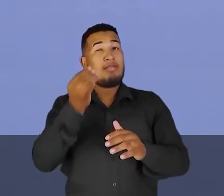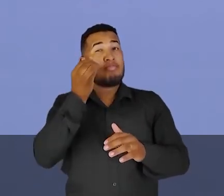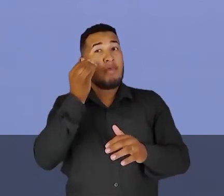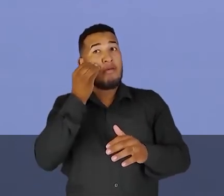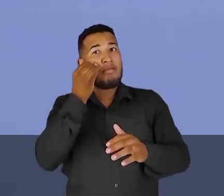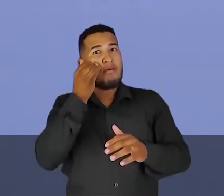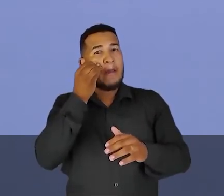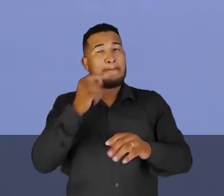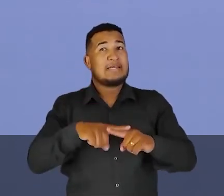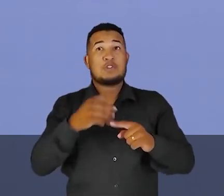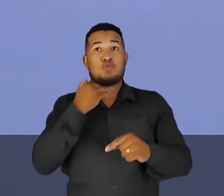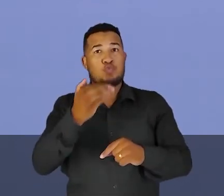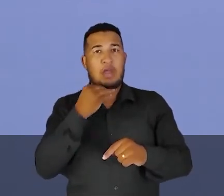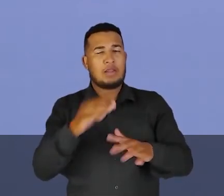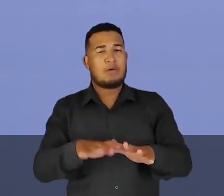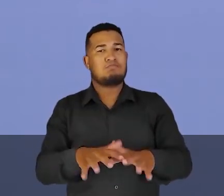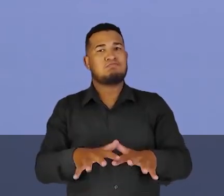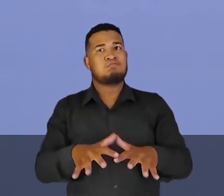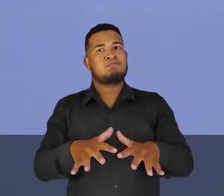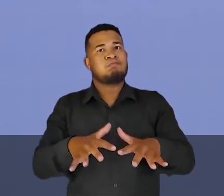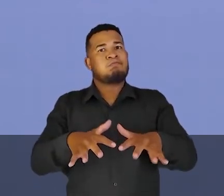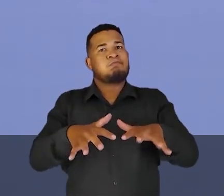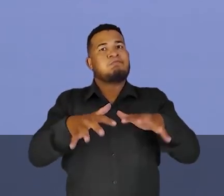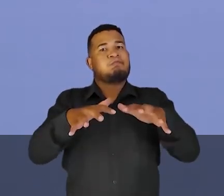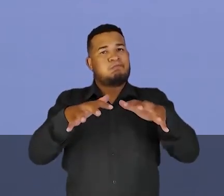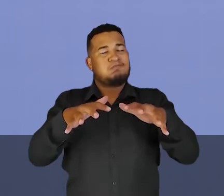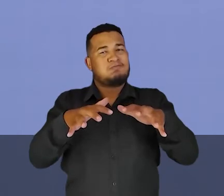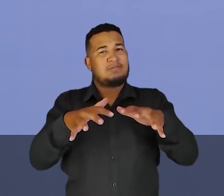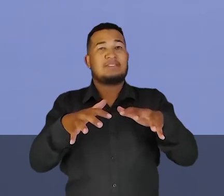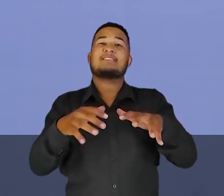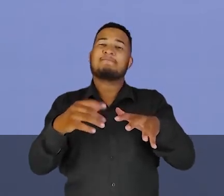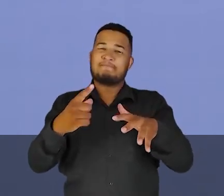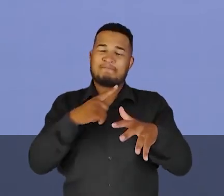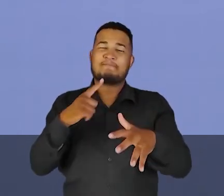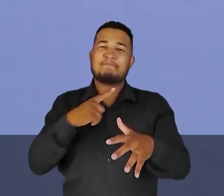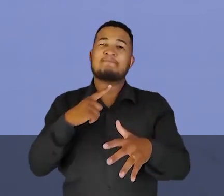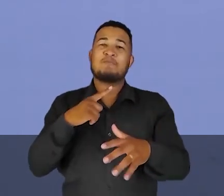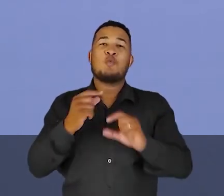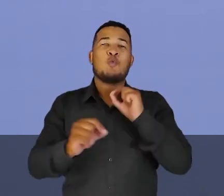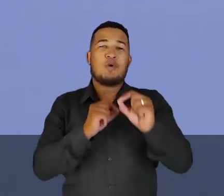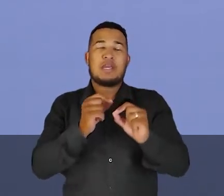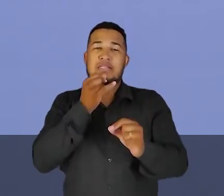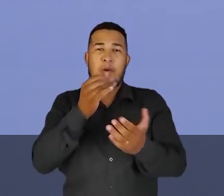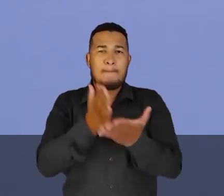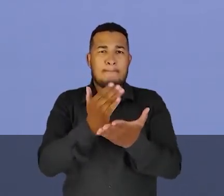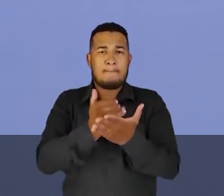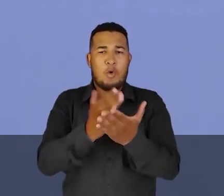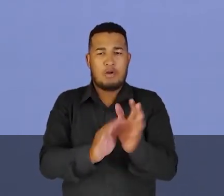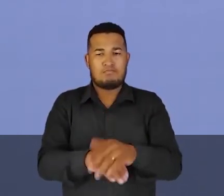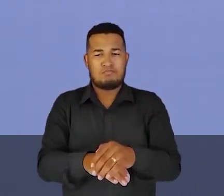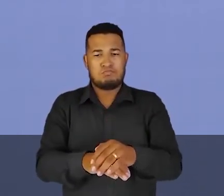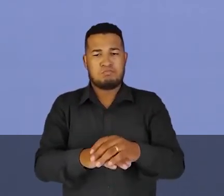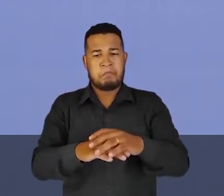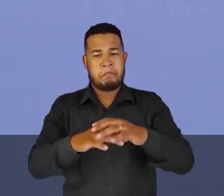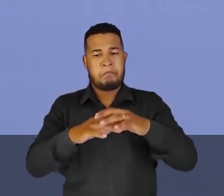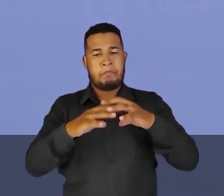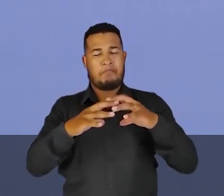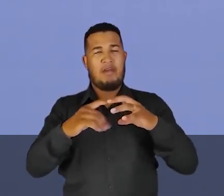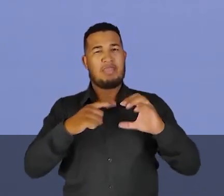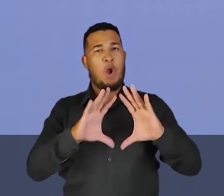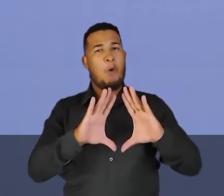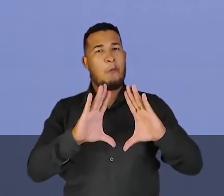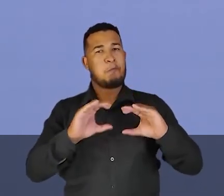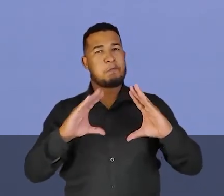Como ele não consegue sair, ele empurra a massa para cima. Aí a gente vai ter, então, o bolo fermenta e ele fica fofinho. Se